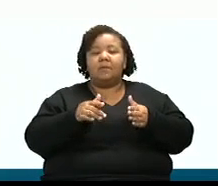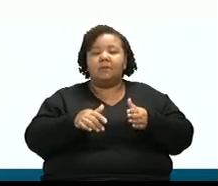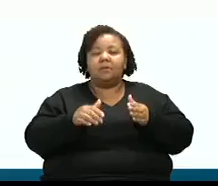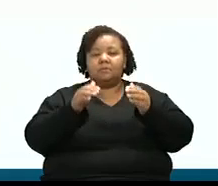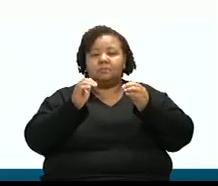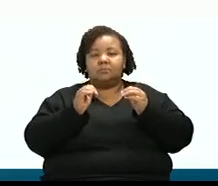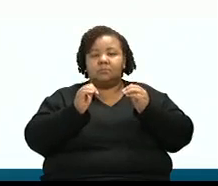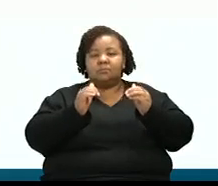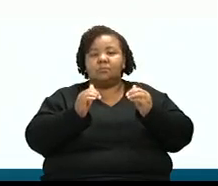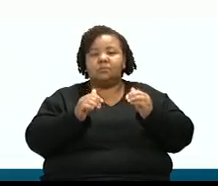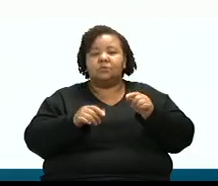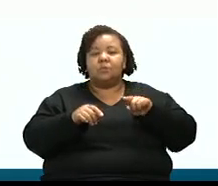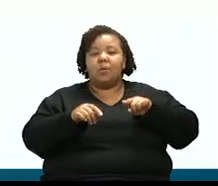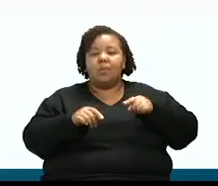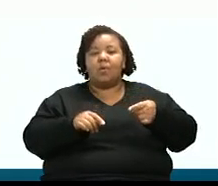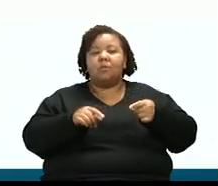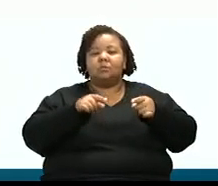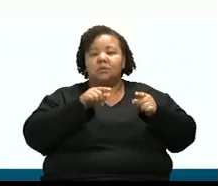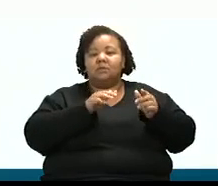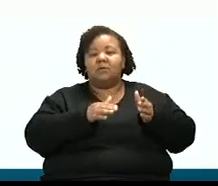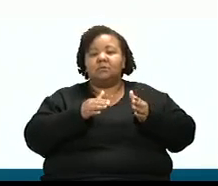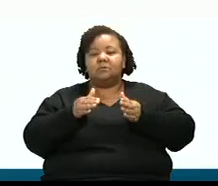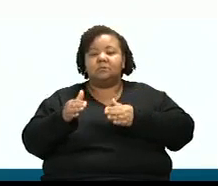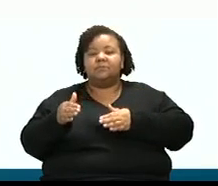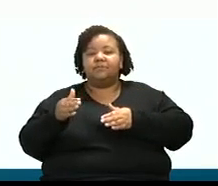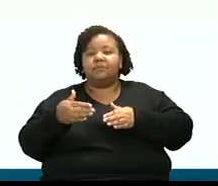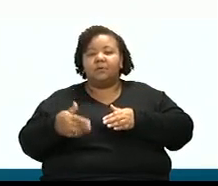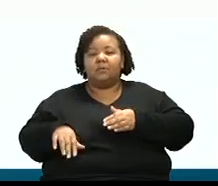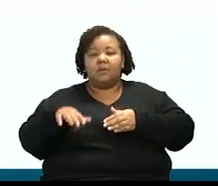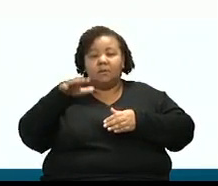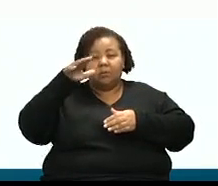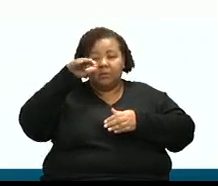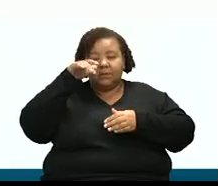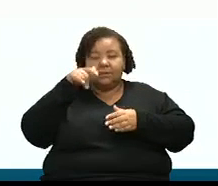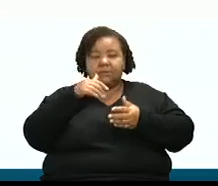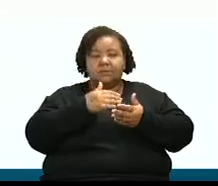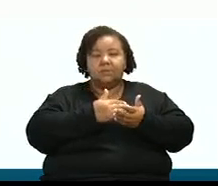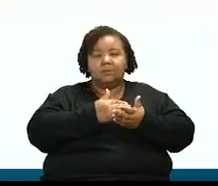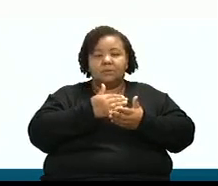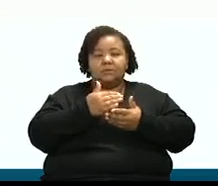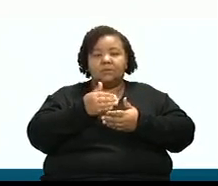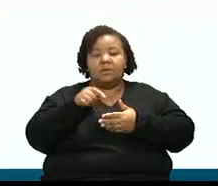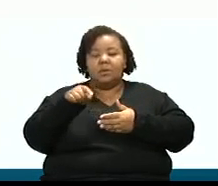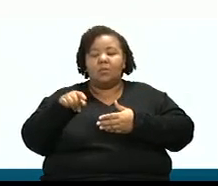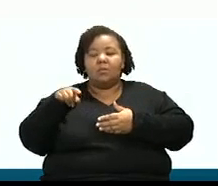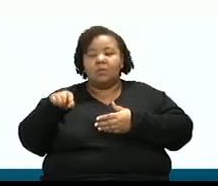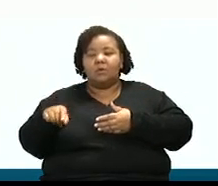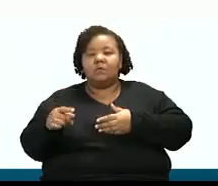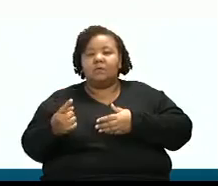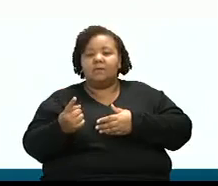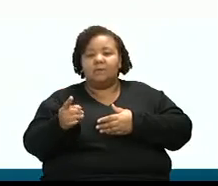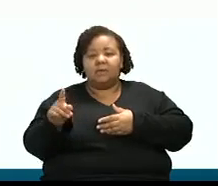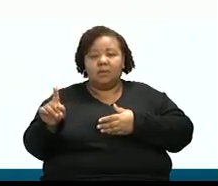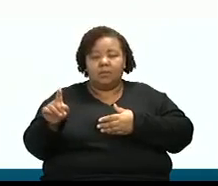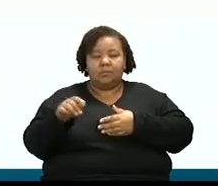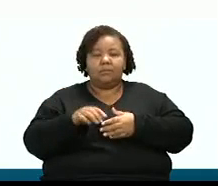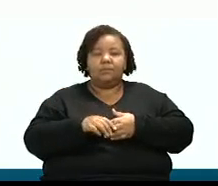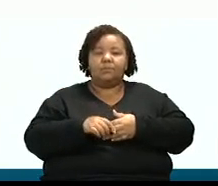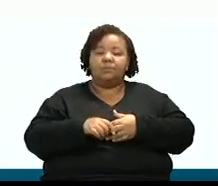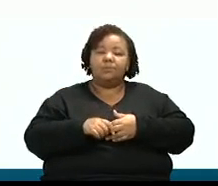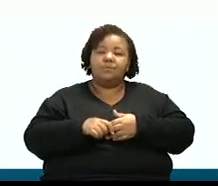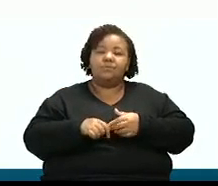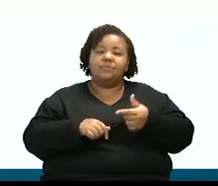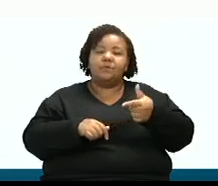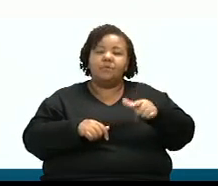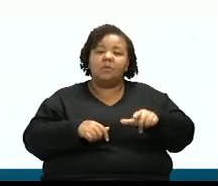seguindo, por quais pontos ele passa. O meu interesse é no ponto inicial e no ponto final. Uma